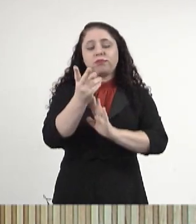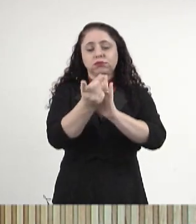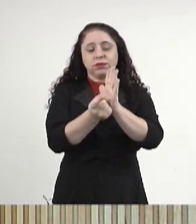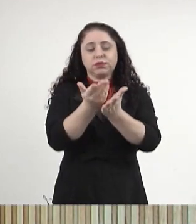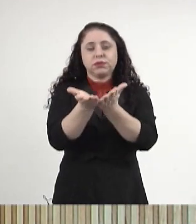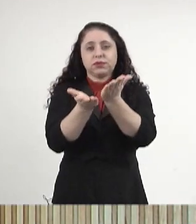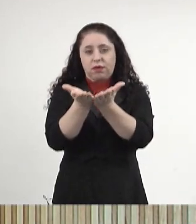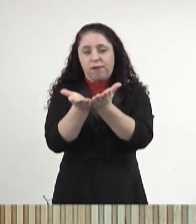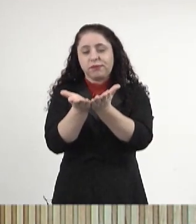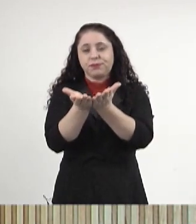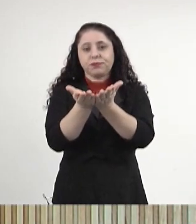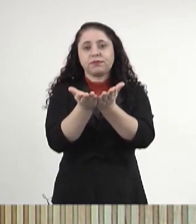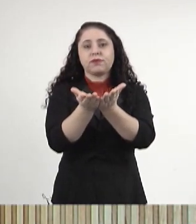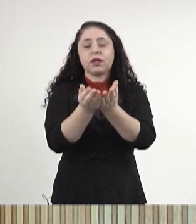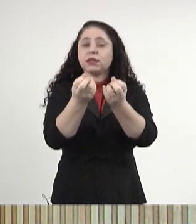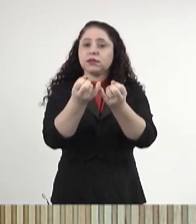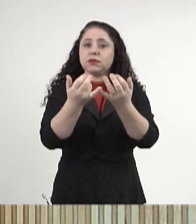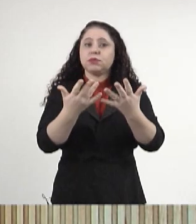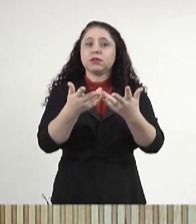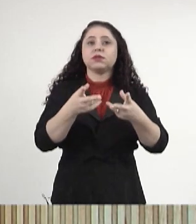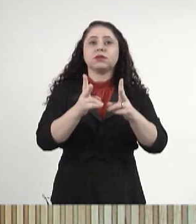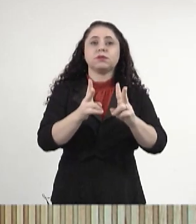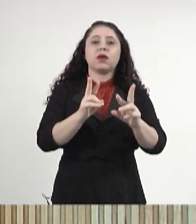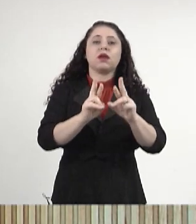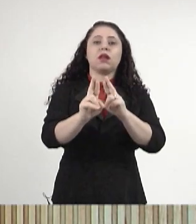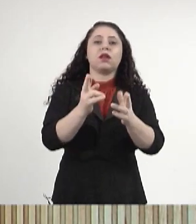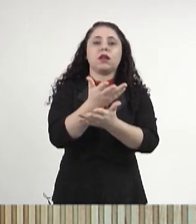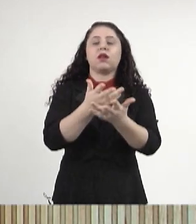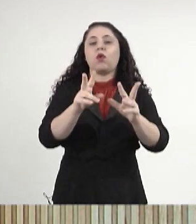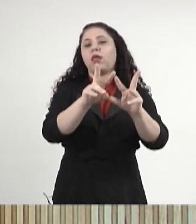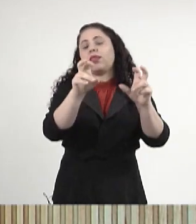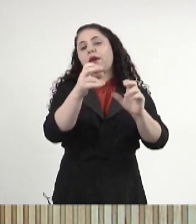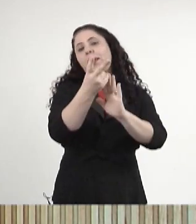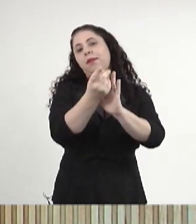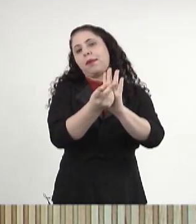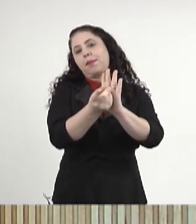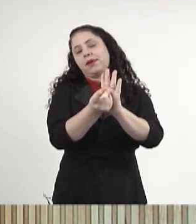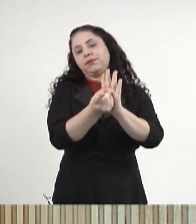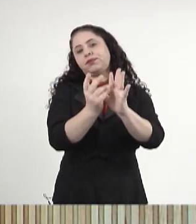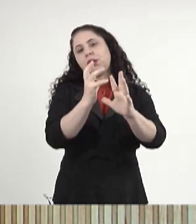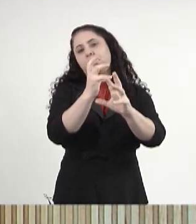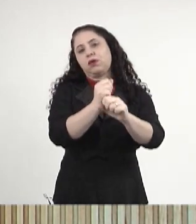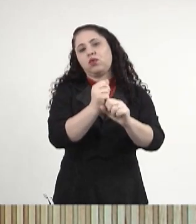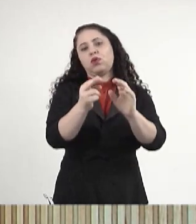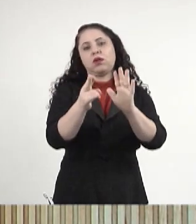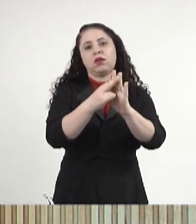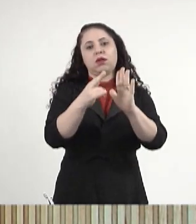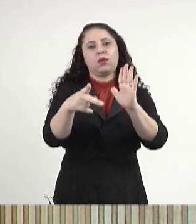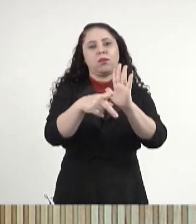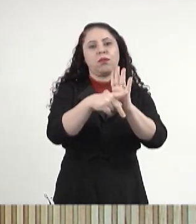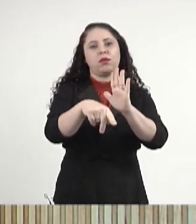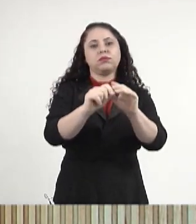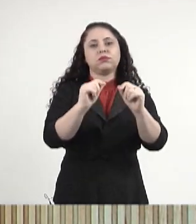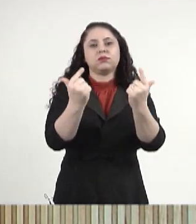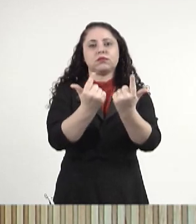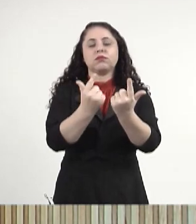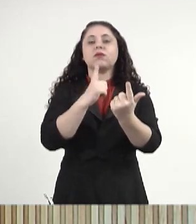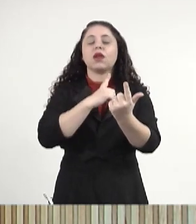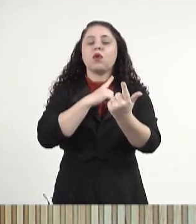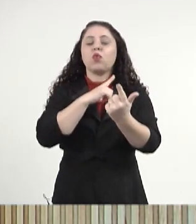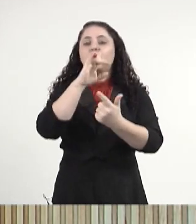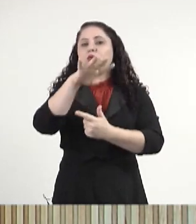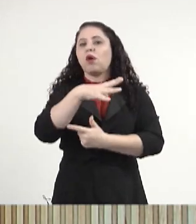Finanças e Orçamento. Como a gente sempre explica, com relação a esses assuntos orçamentários, o regimento interno aqui da Assembleia Legislativa